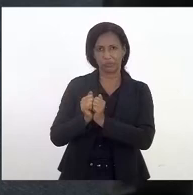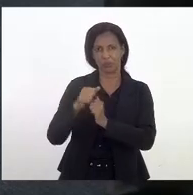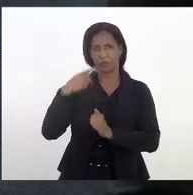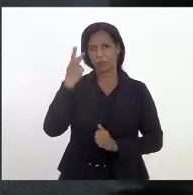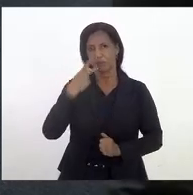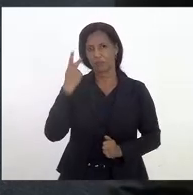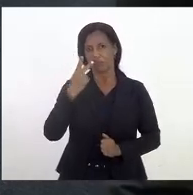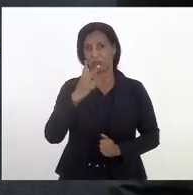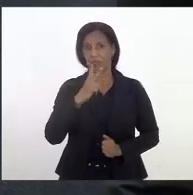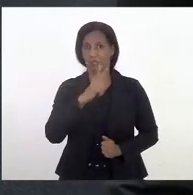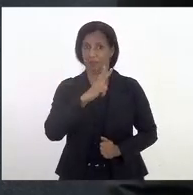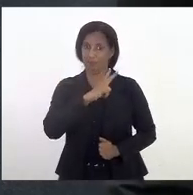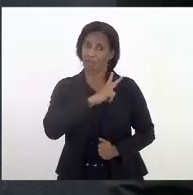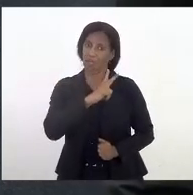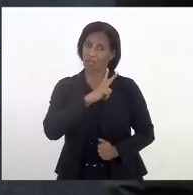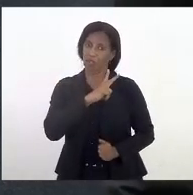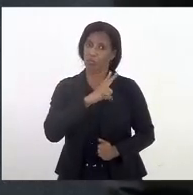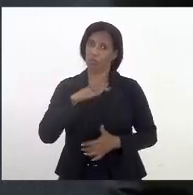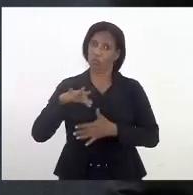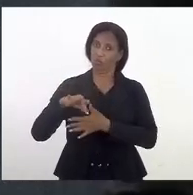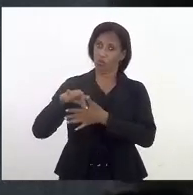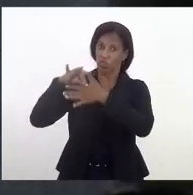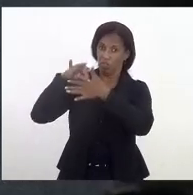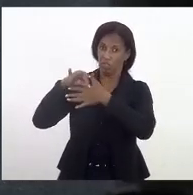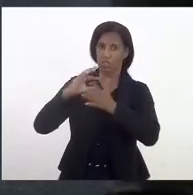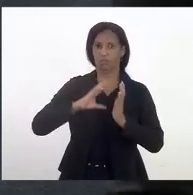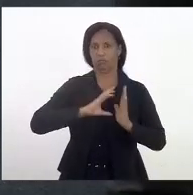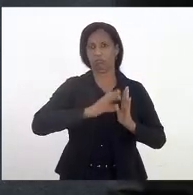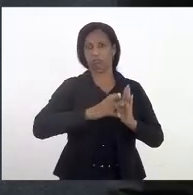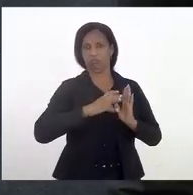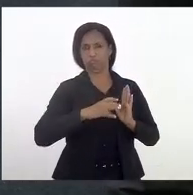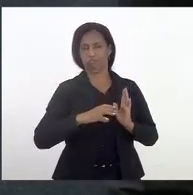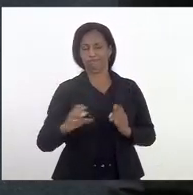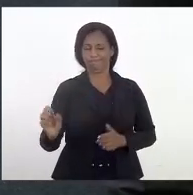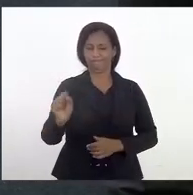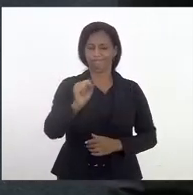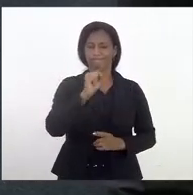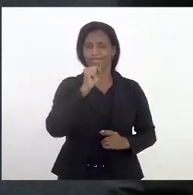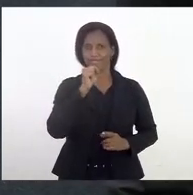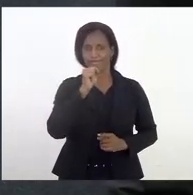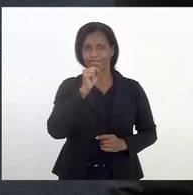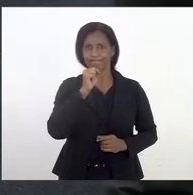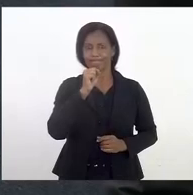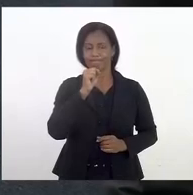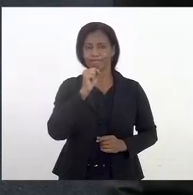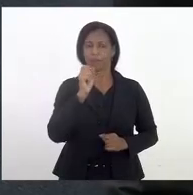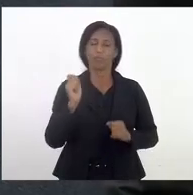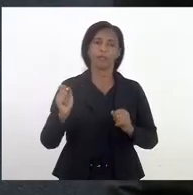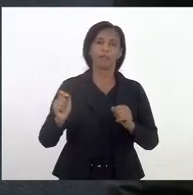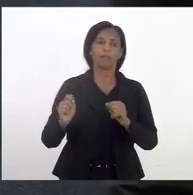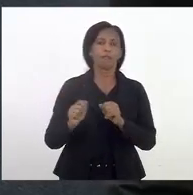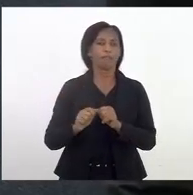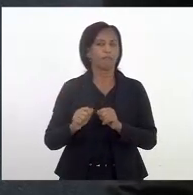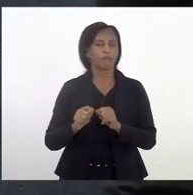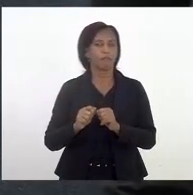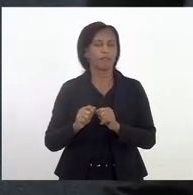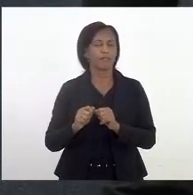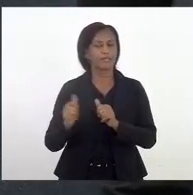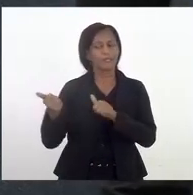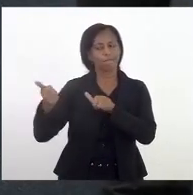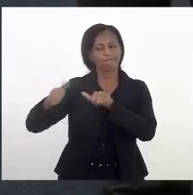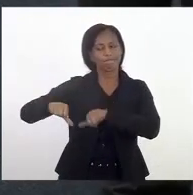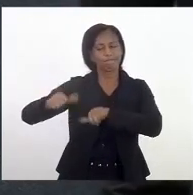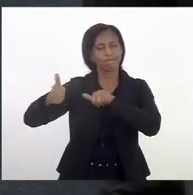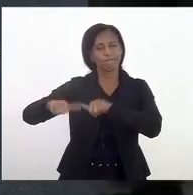particular os líderes dos partidos que assumiram esse microfone exatamente para fazer a sua